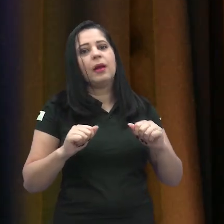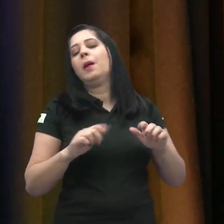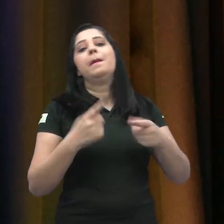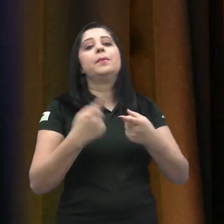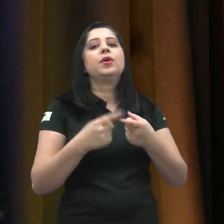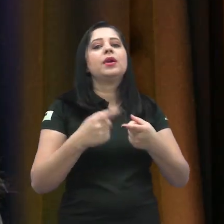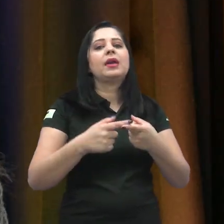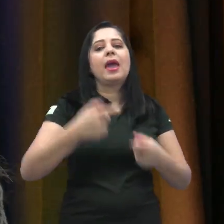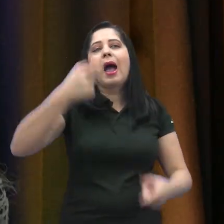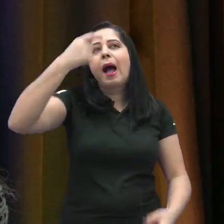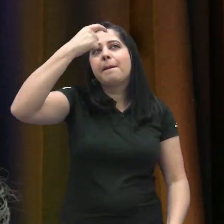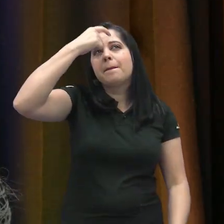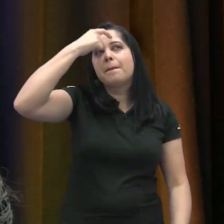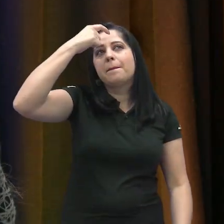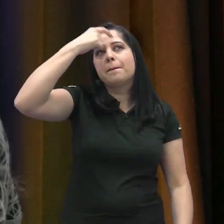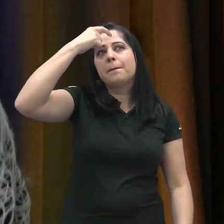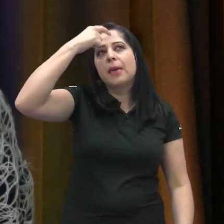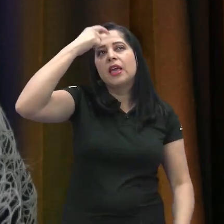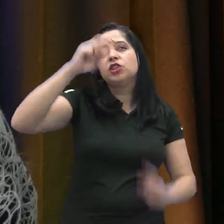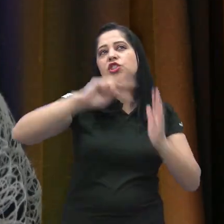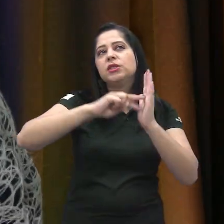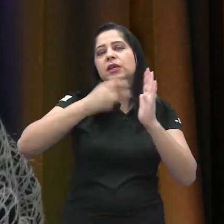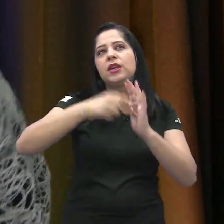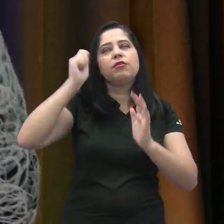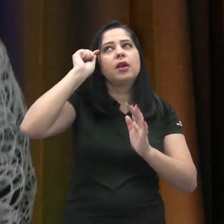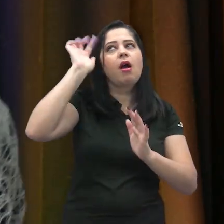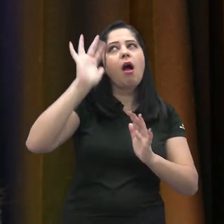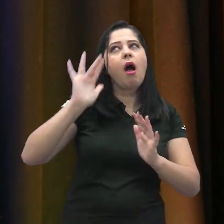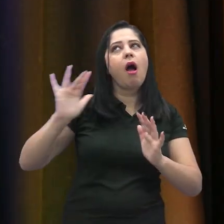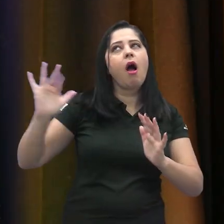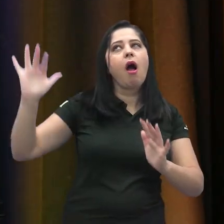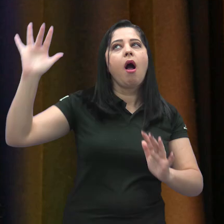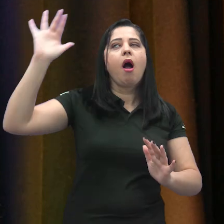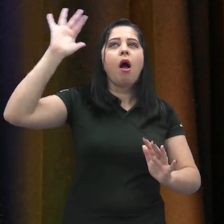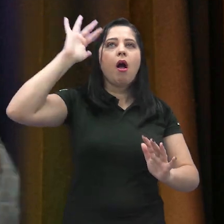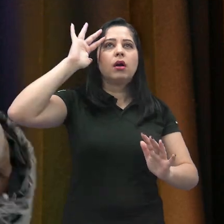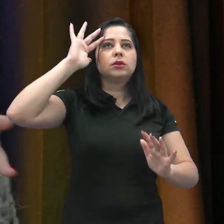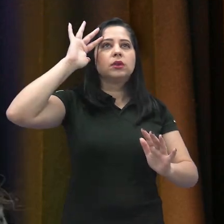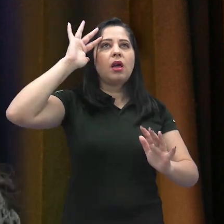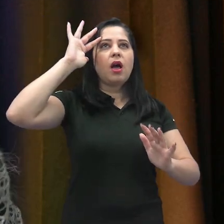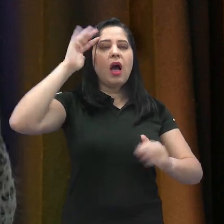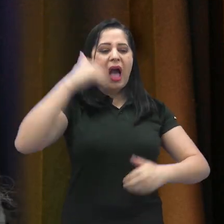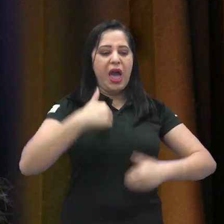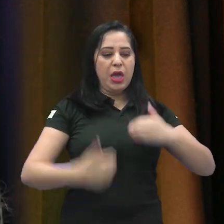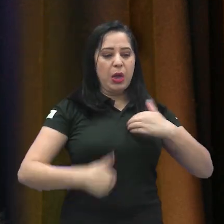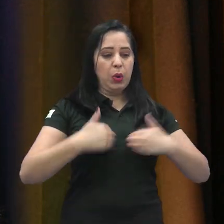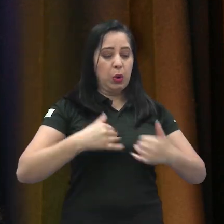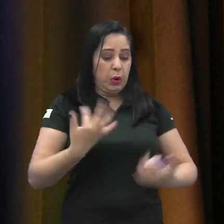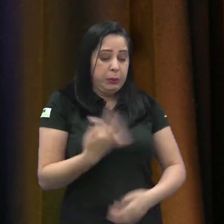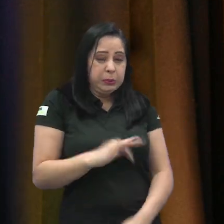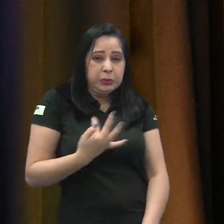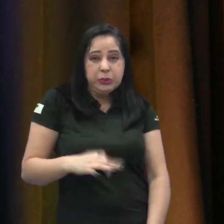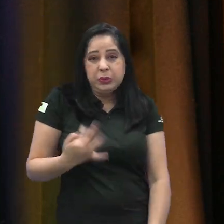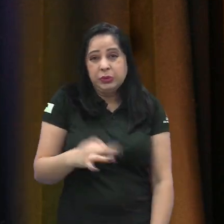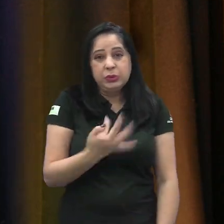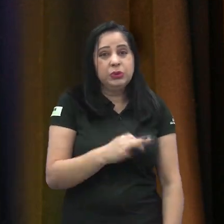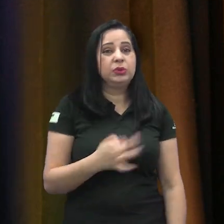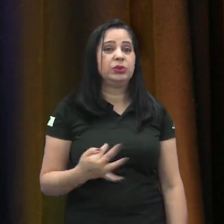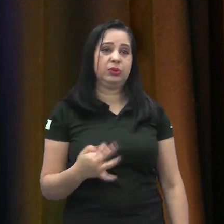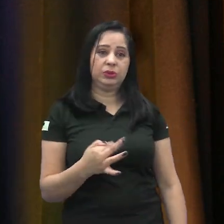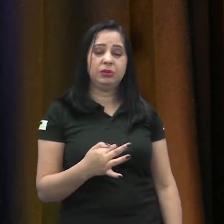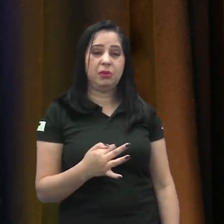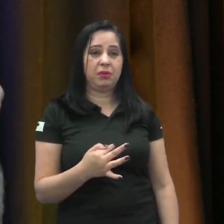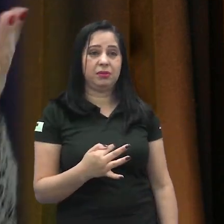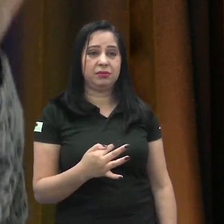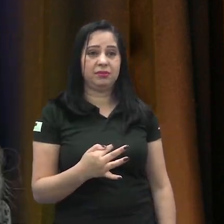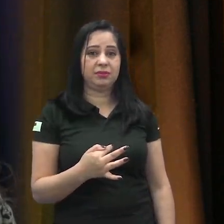começa, a mente, ego, ilusão, a ilusão que alimenta o corpo de dor. Então vai estar sempre formatando historinhas, né, criando historinhas